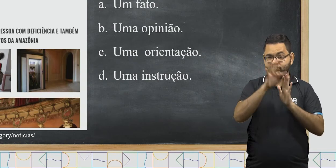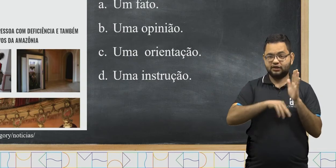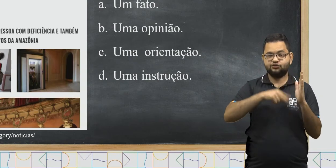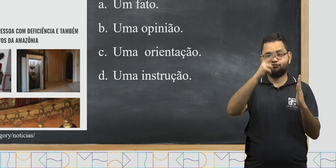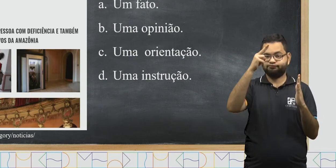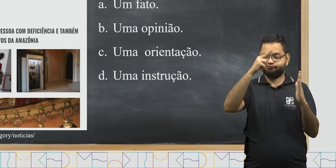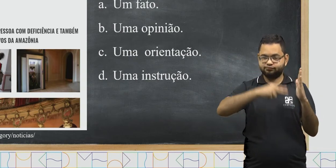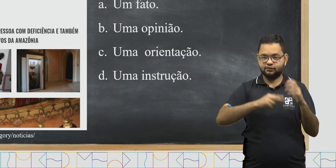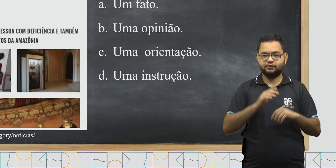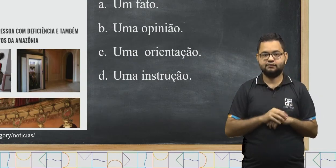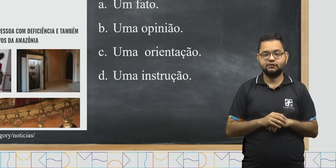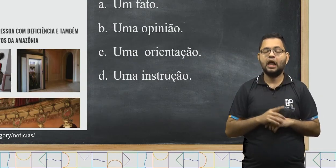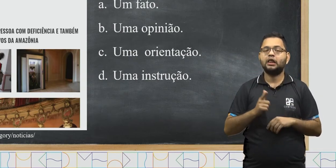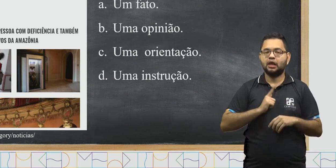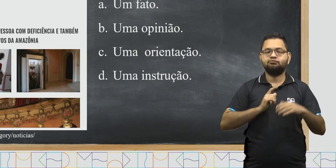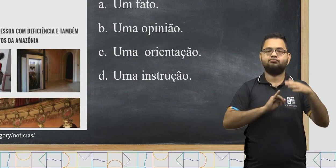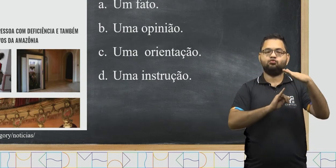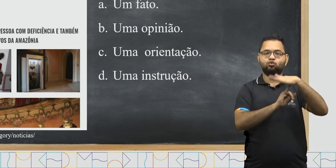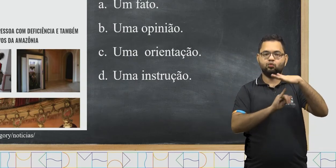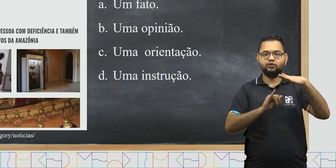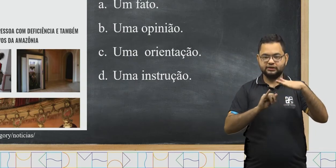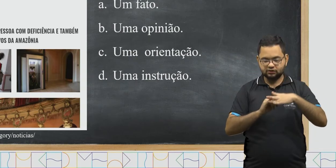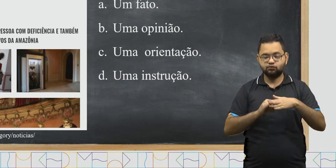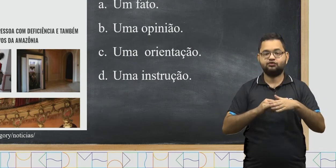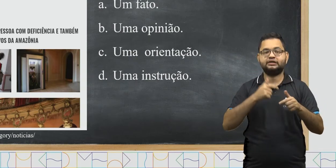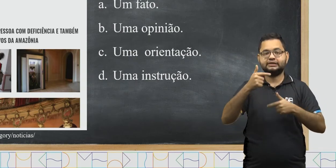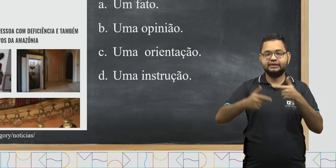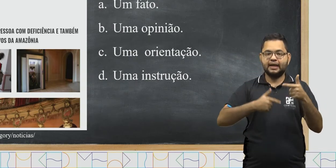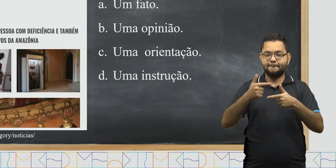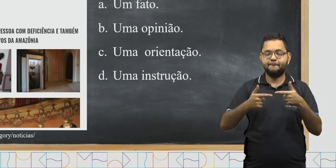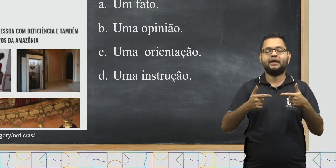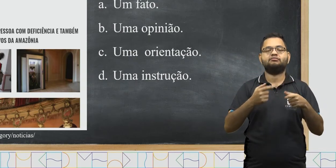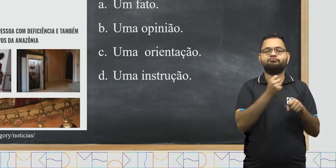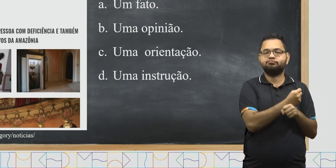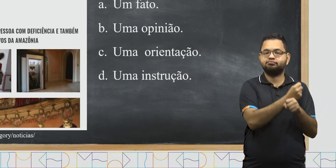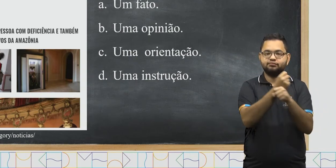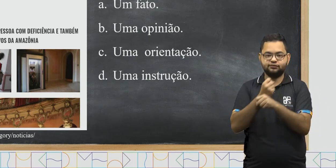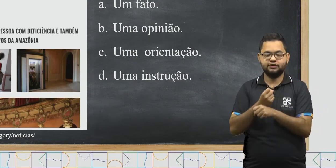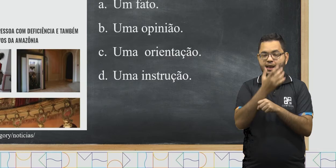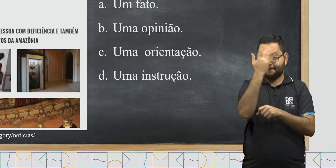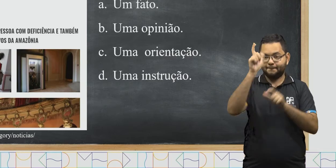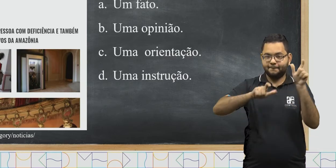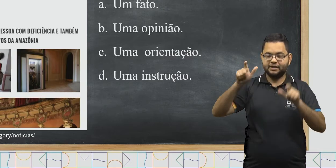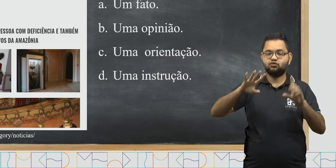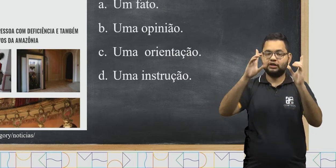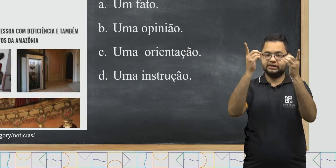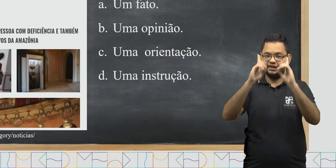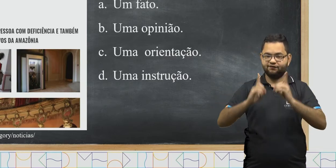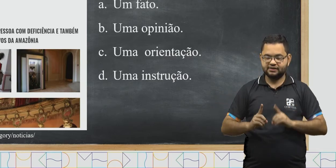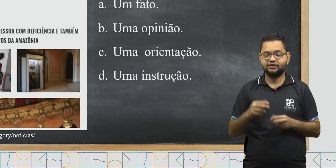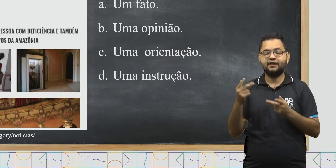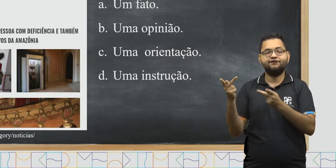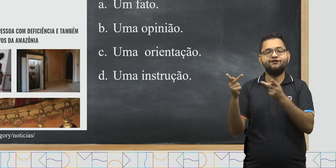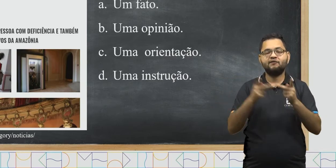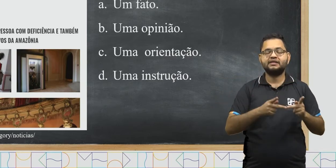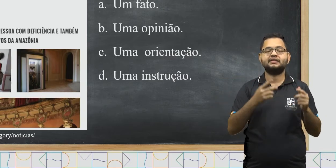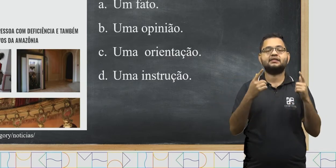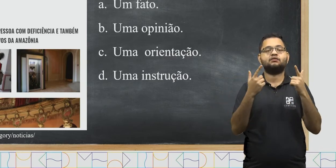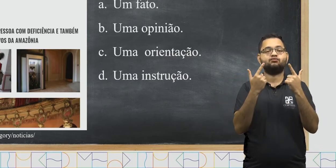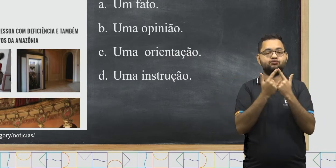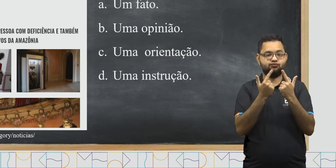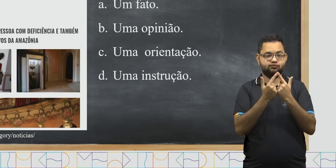texto abaixo e responda. Instituições que atuam em defesa das pessoas com